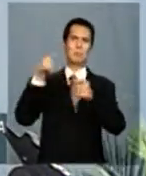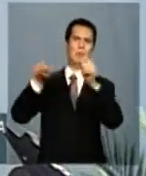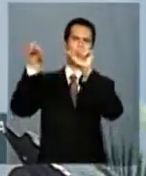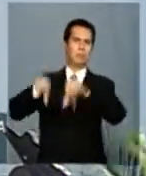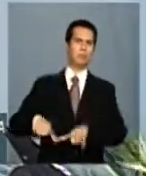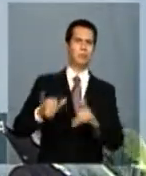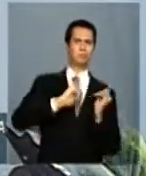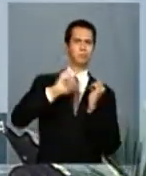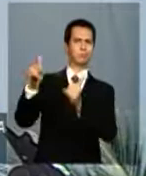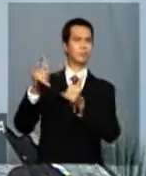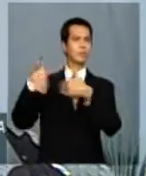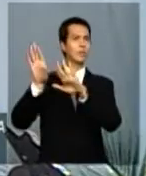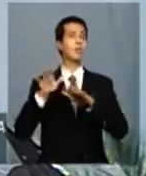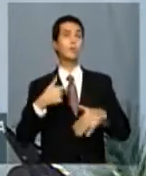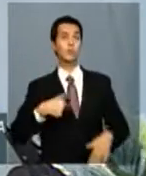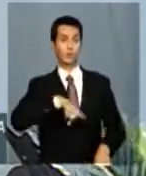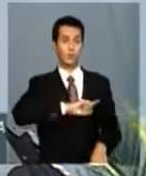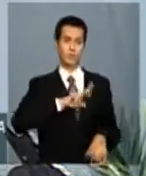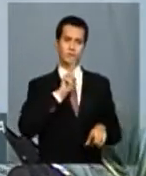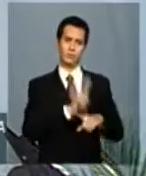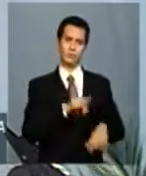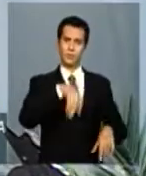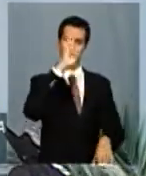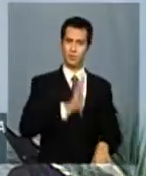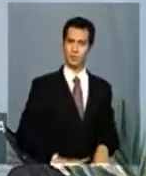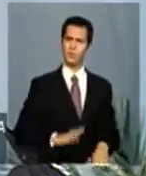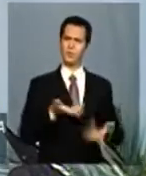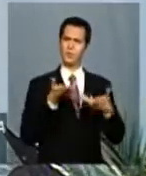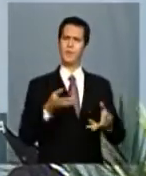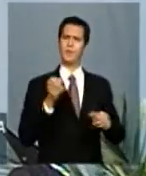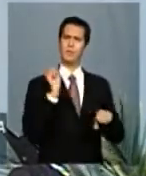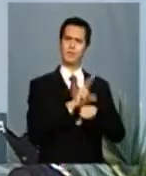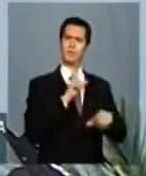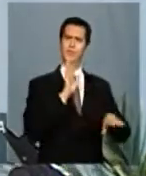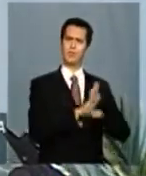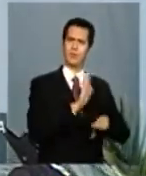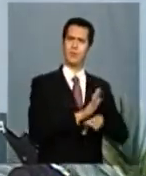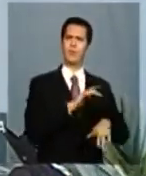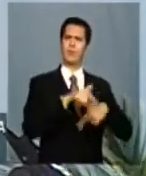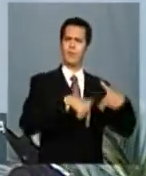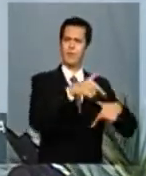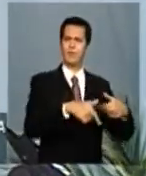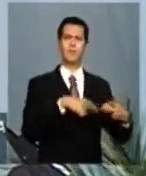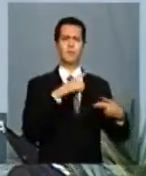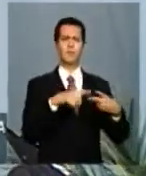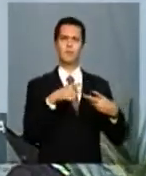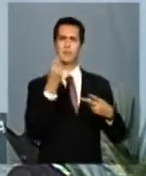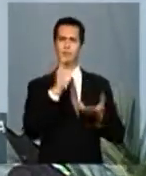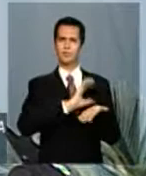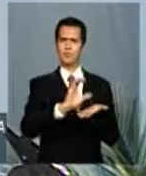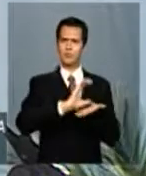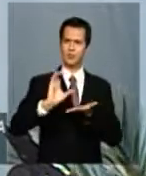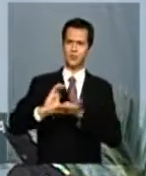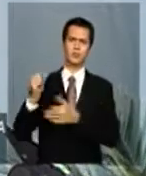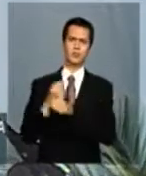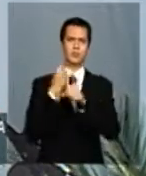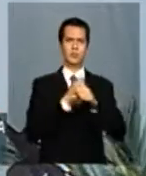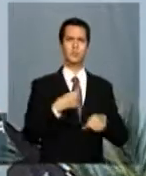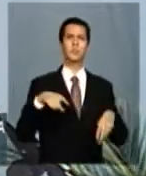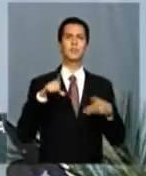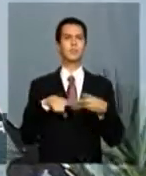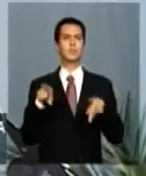crise, criando emprego, investindo em infraestrutura, investindo também nas